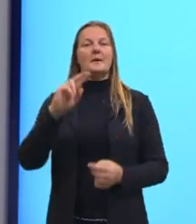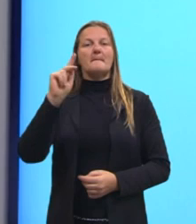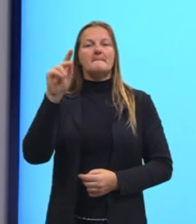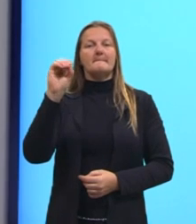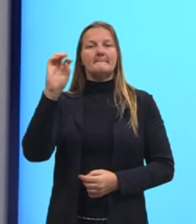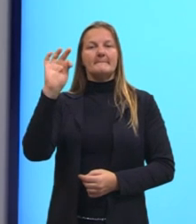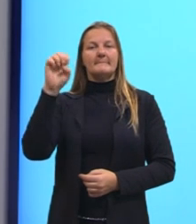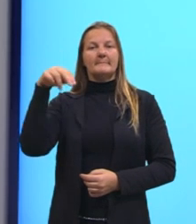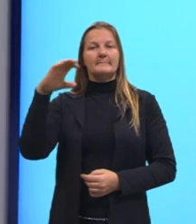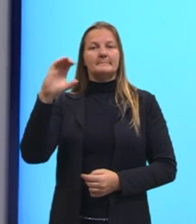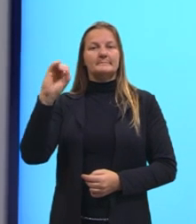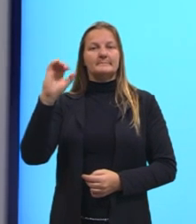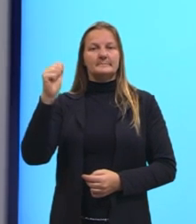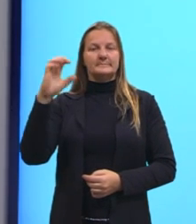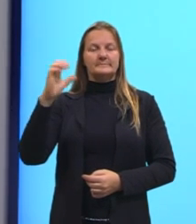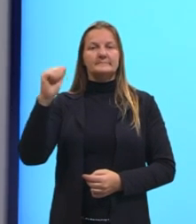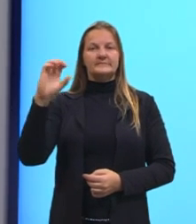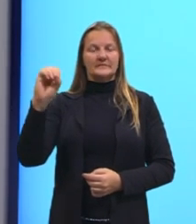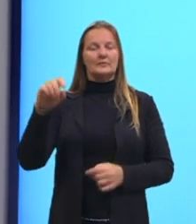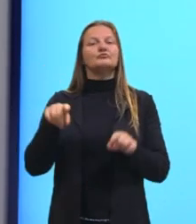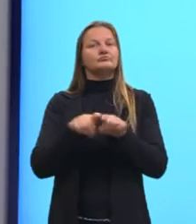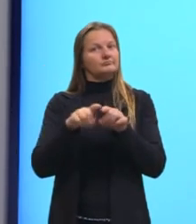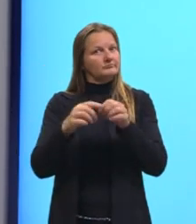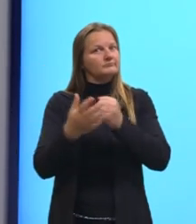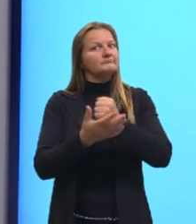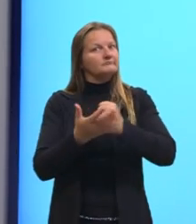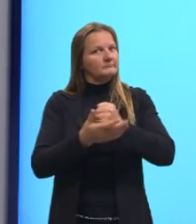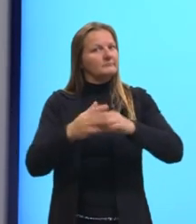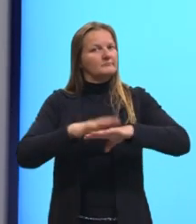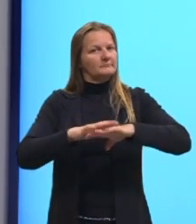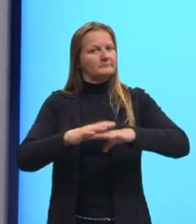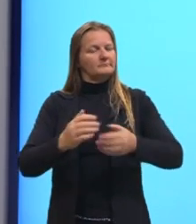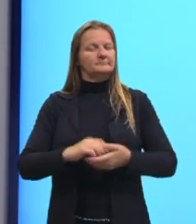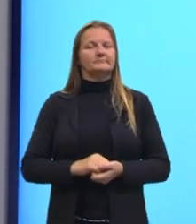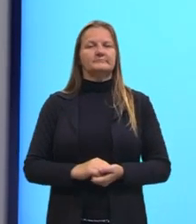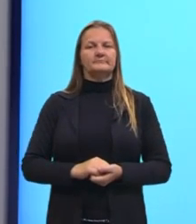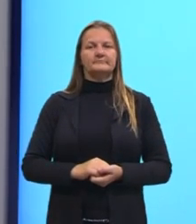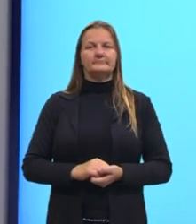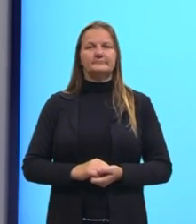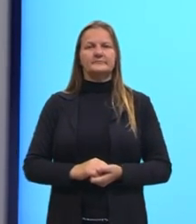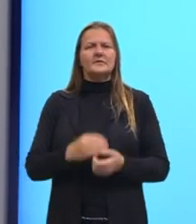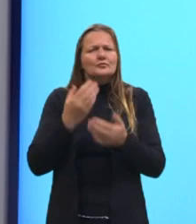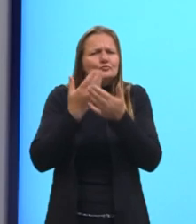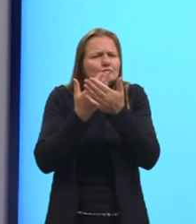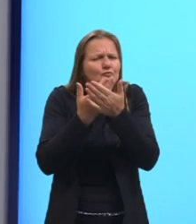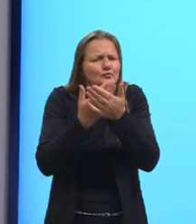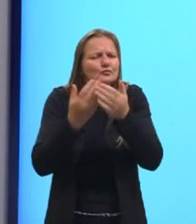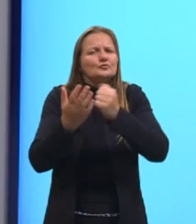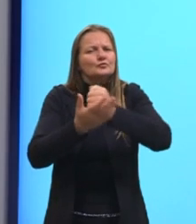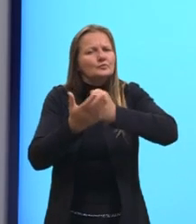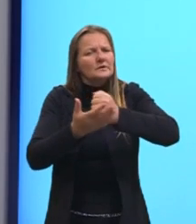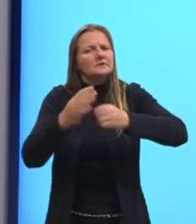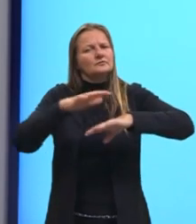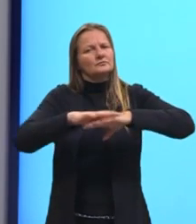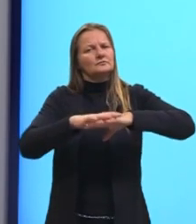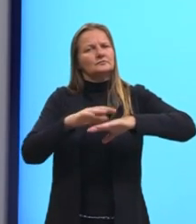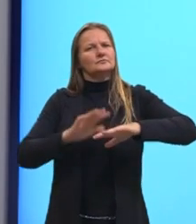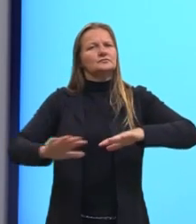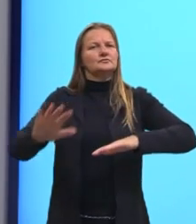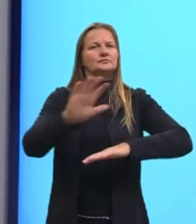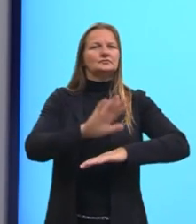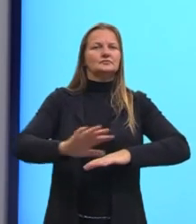potenciação elas também fazem parte da matemática básica né dos estudos básicos que nós temos